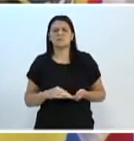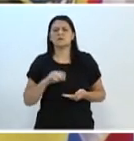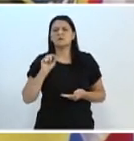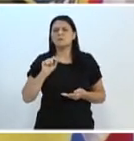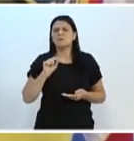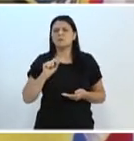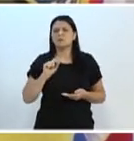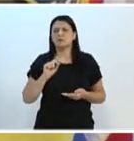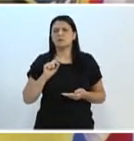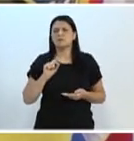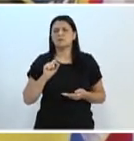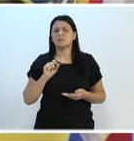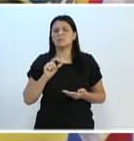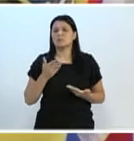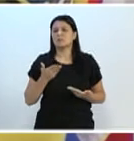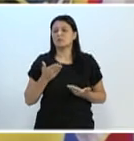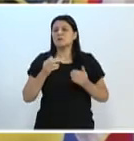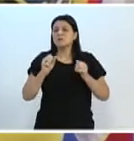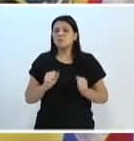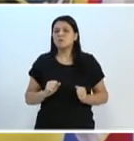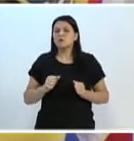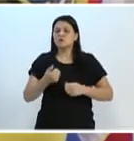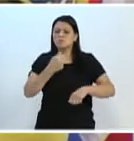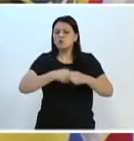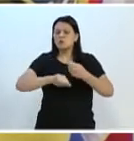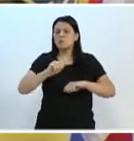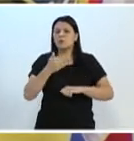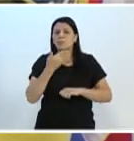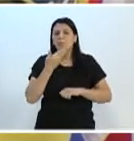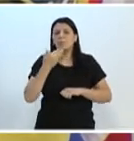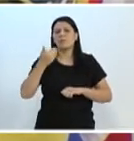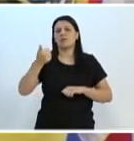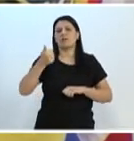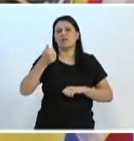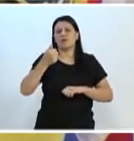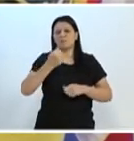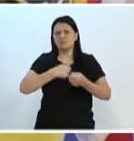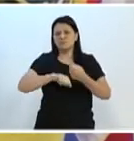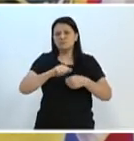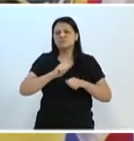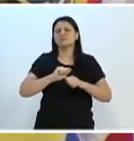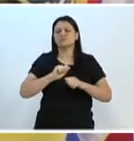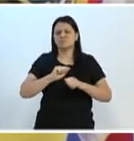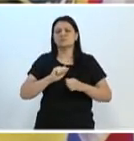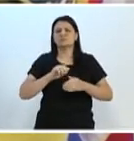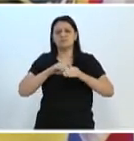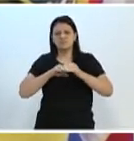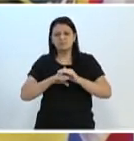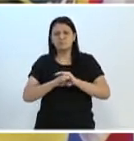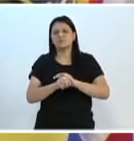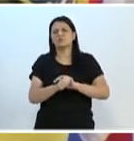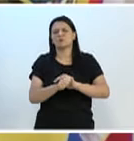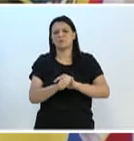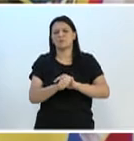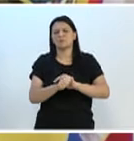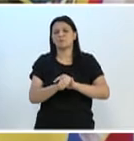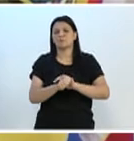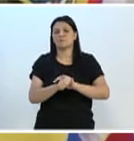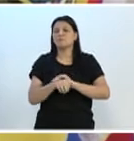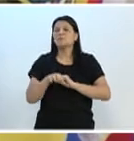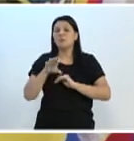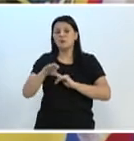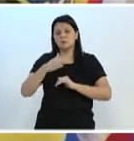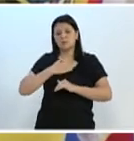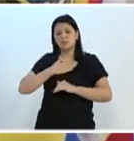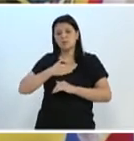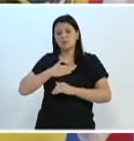permite vislumbrar uma economia ainda maior de recursos. E é nesse sentido que eu me coloco à